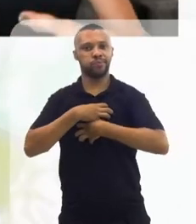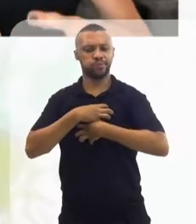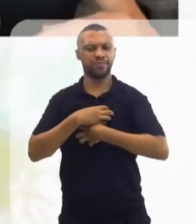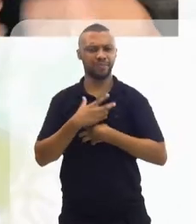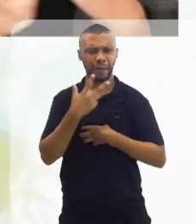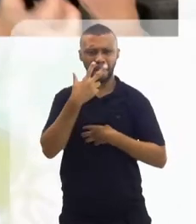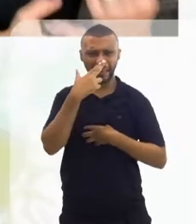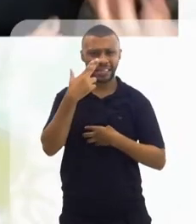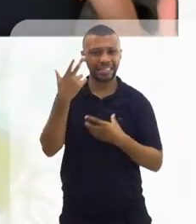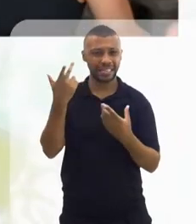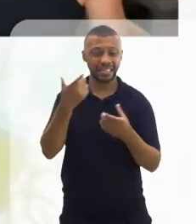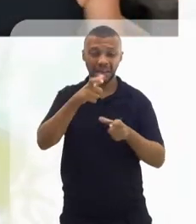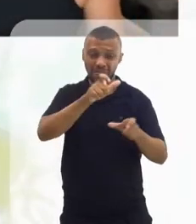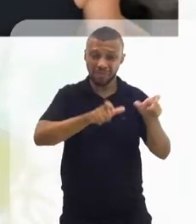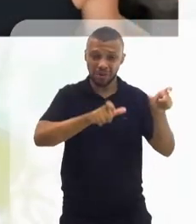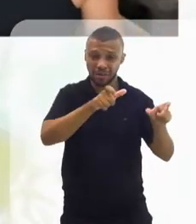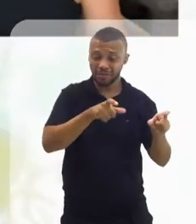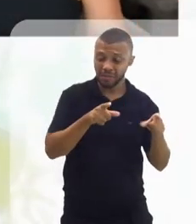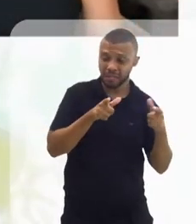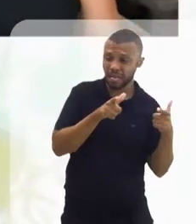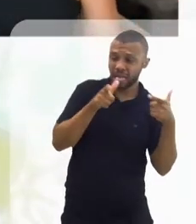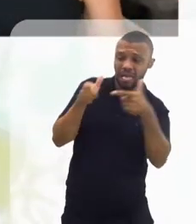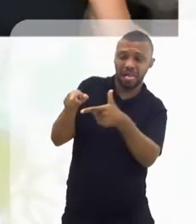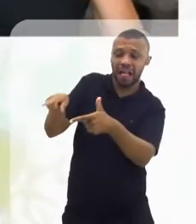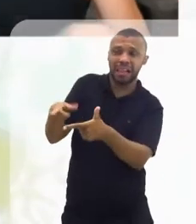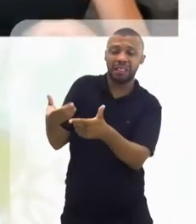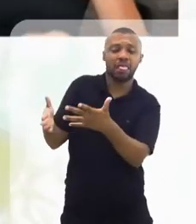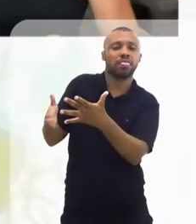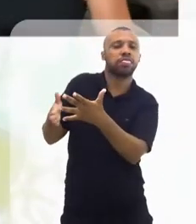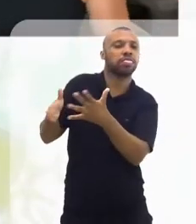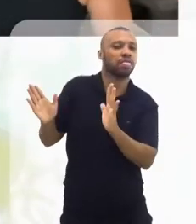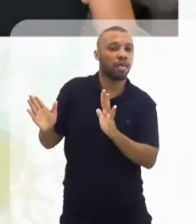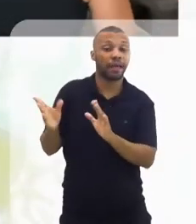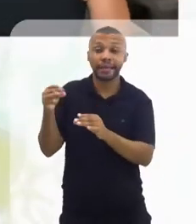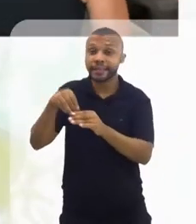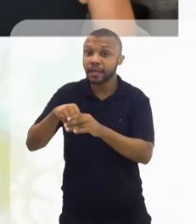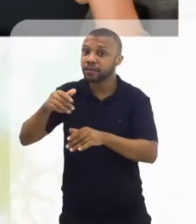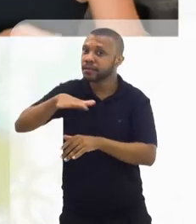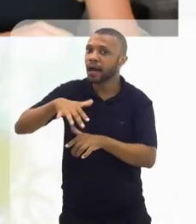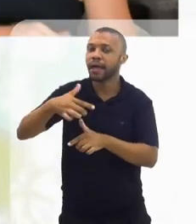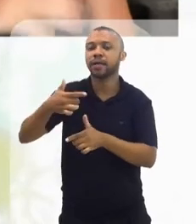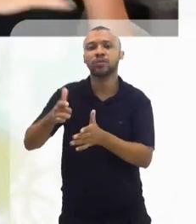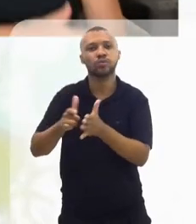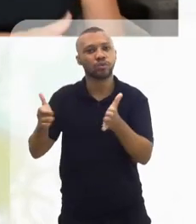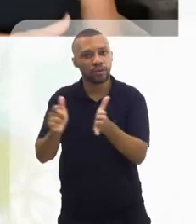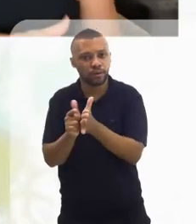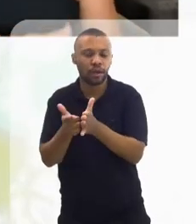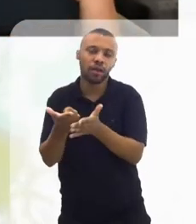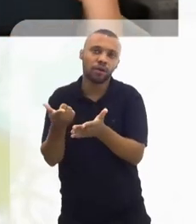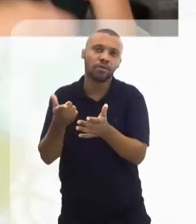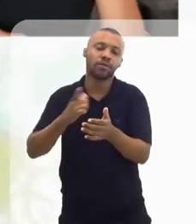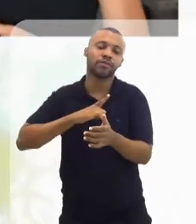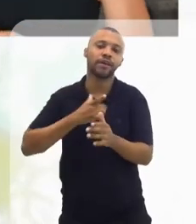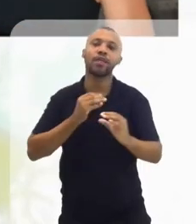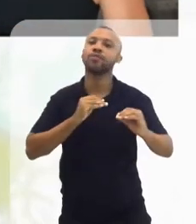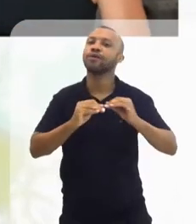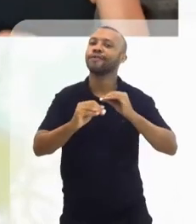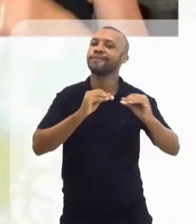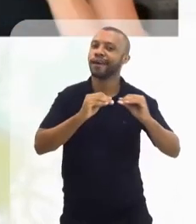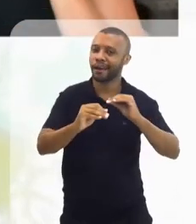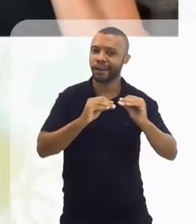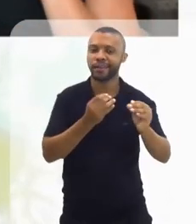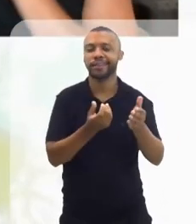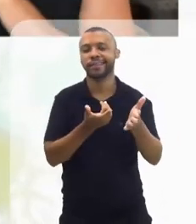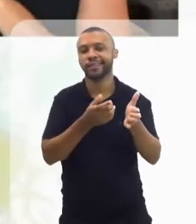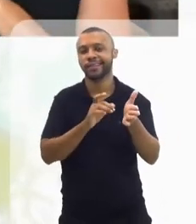né? Esses Poxa. boicotes Com intelectuais, certeza. porque eu digo que dentro de jornalismo, eu trabalhei como atriz também, fiz novela na